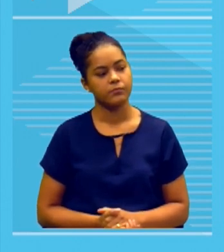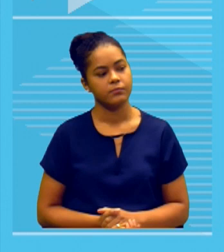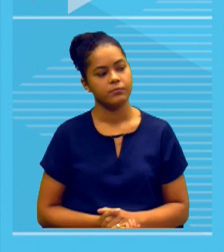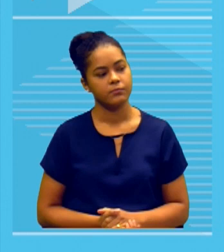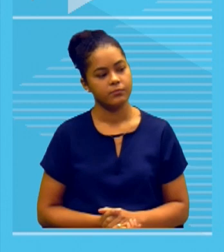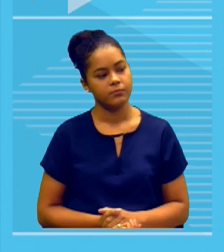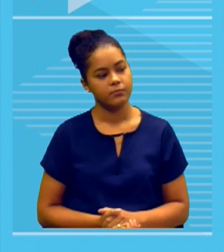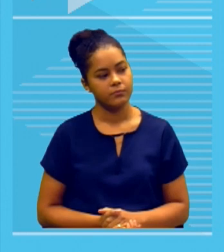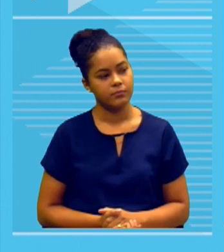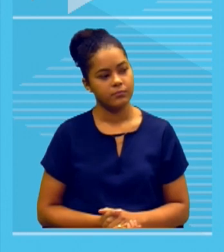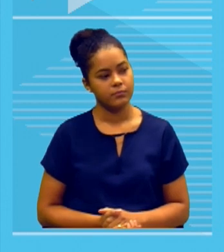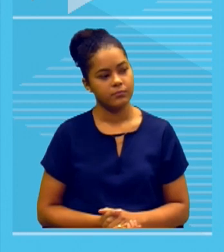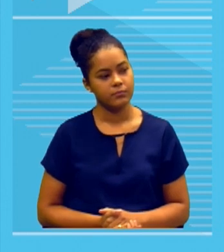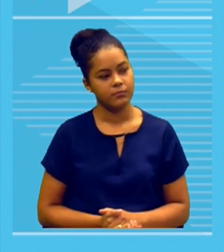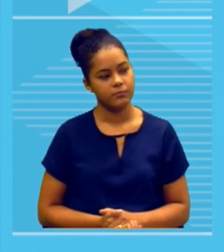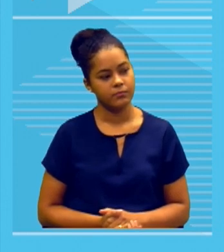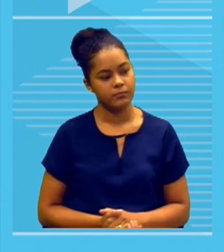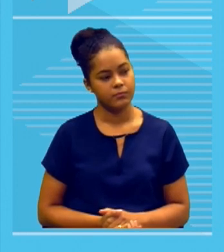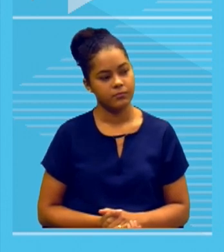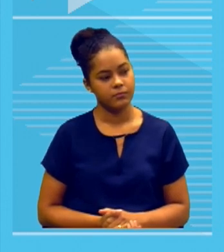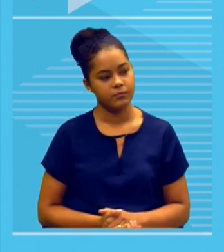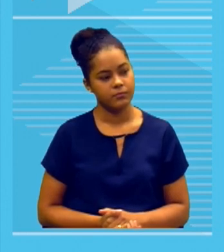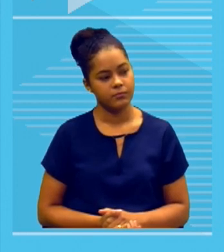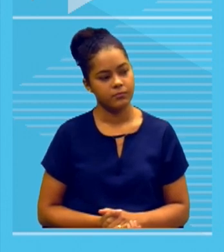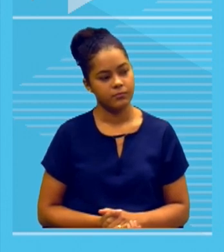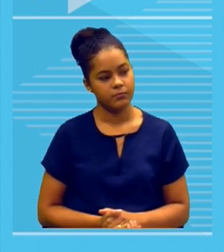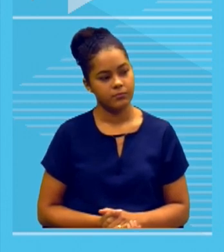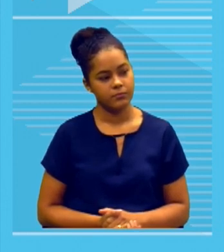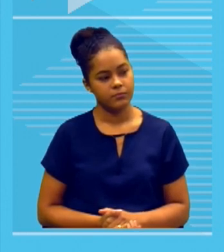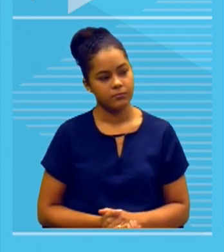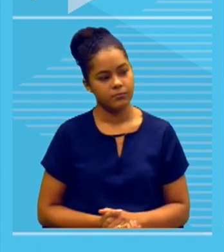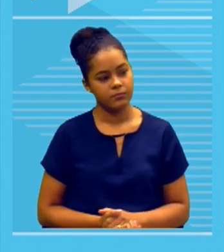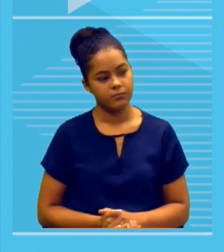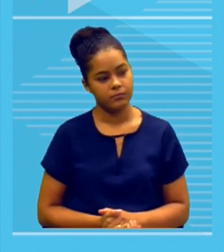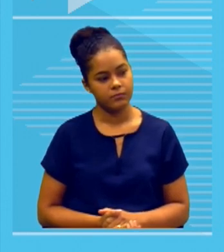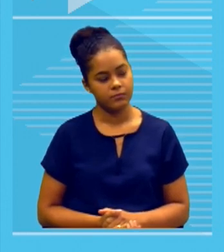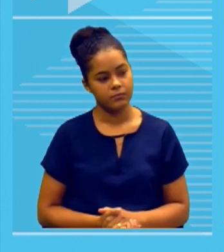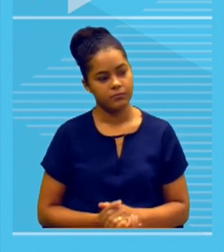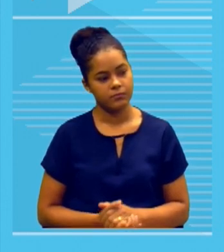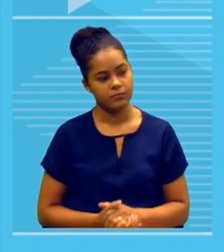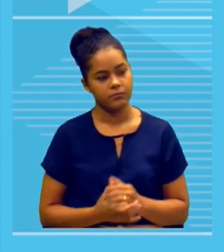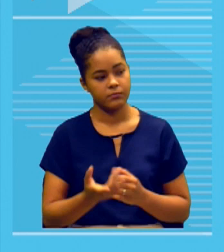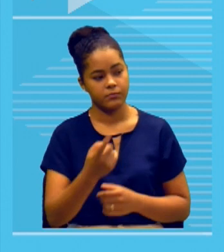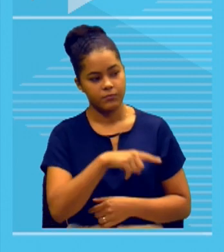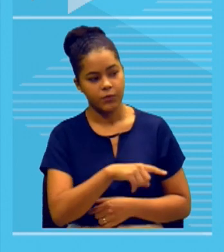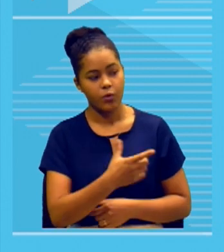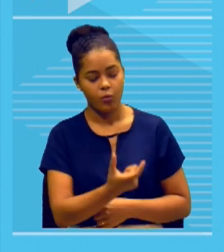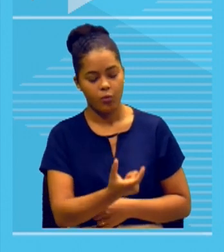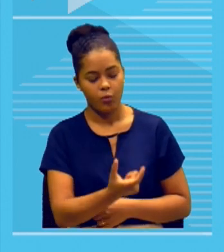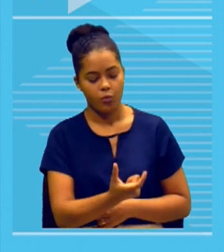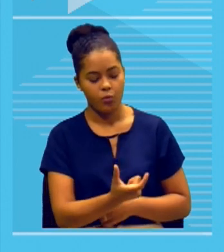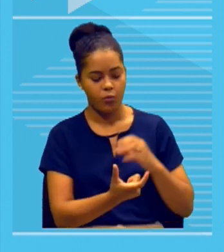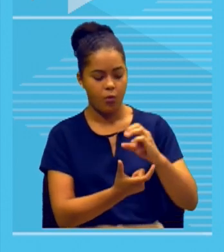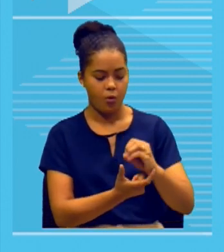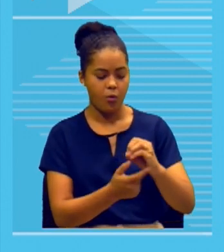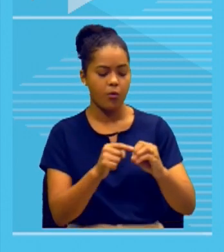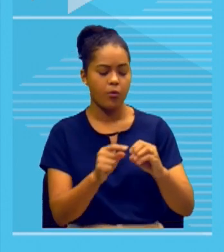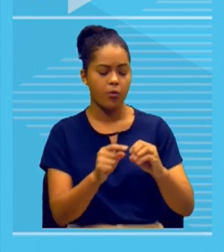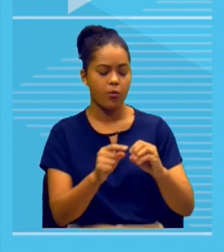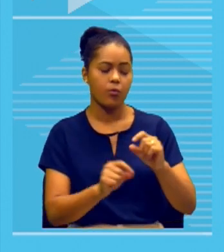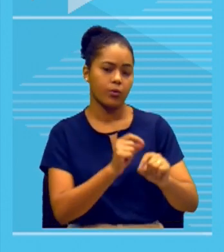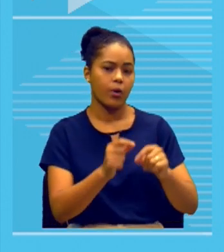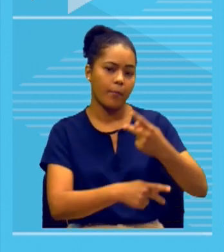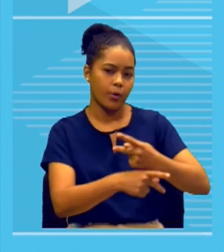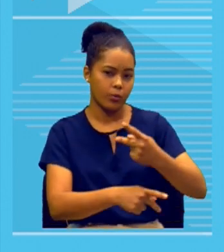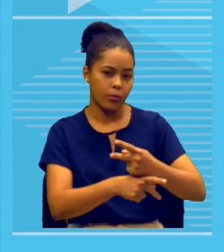sei se o encontrarei esse se é conjunção integrante e esse ó também é um pronome